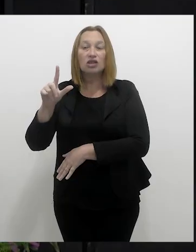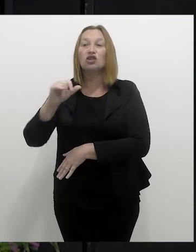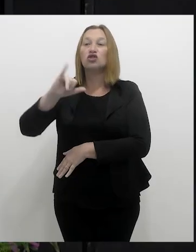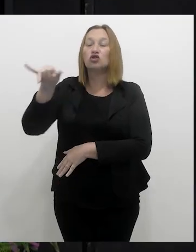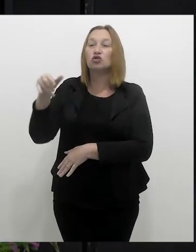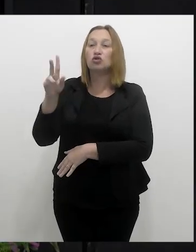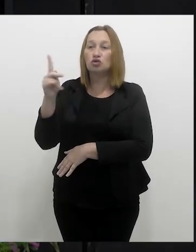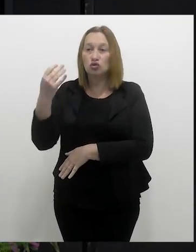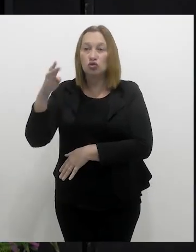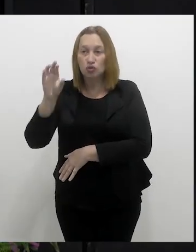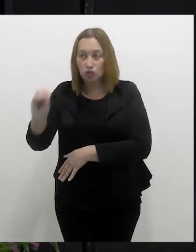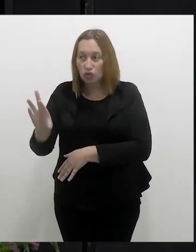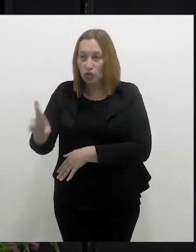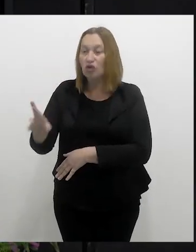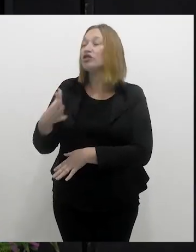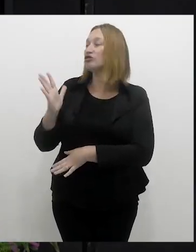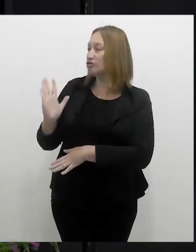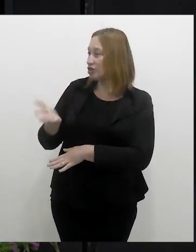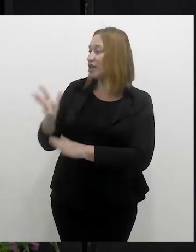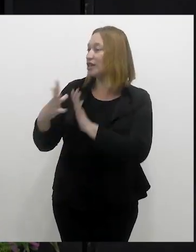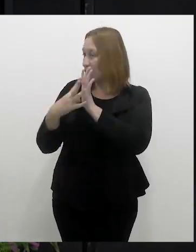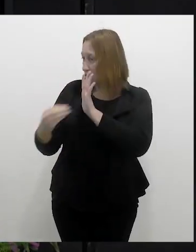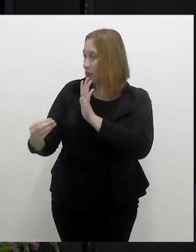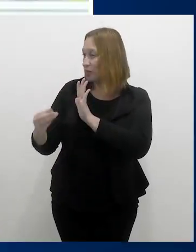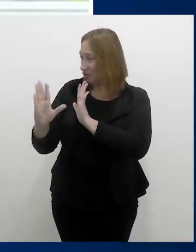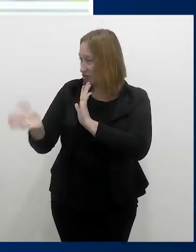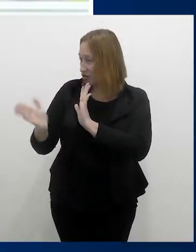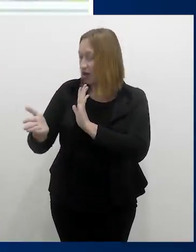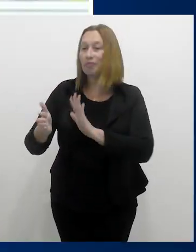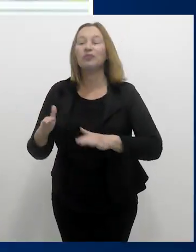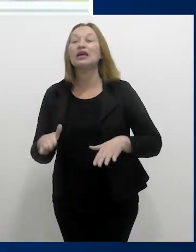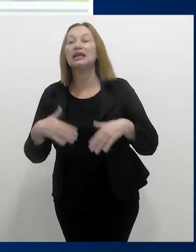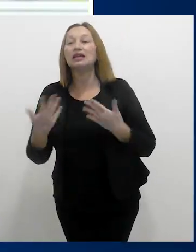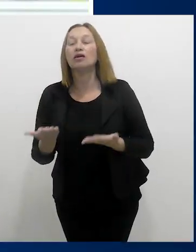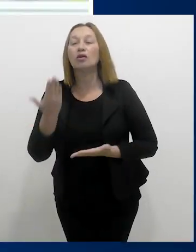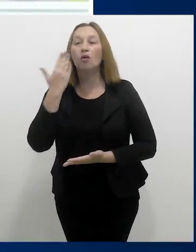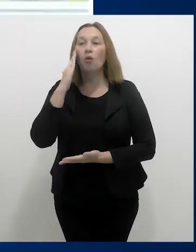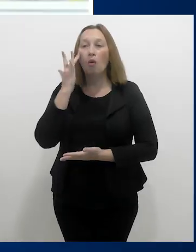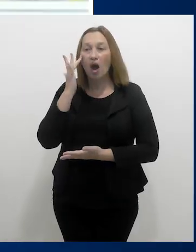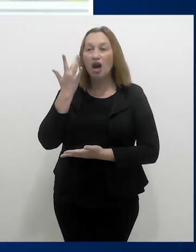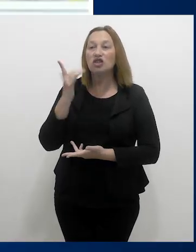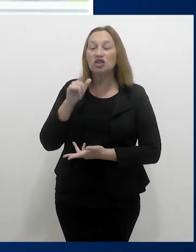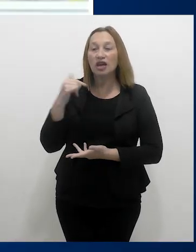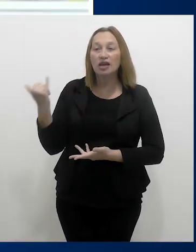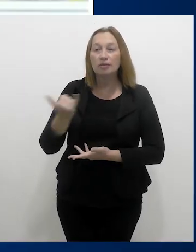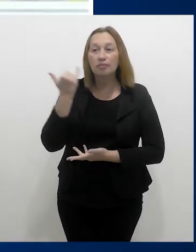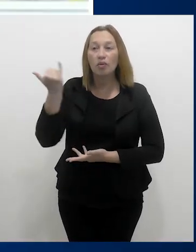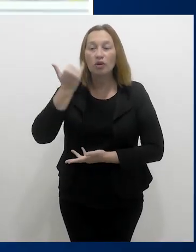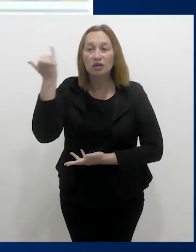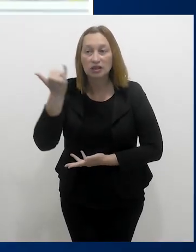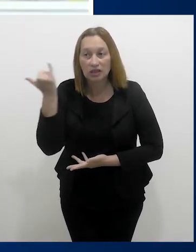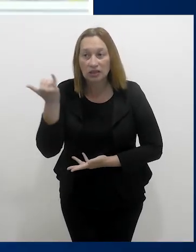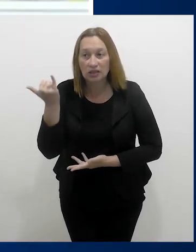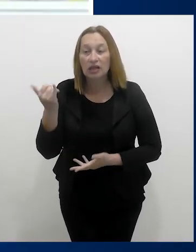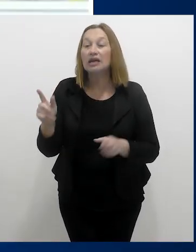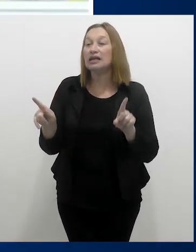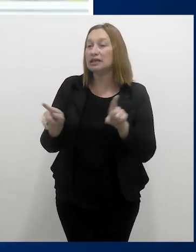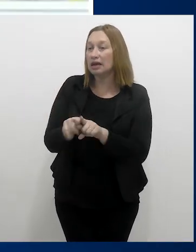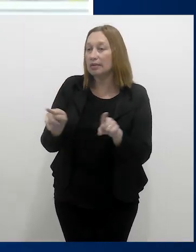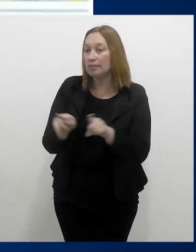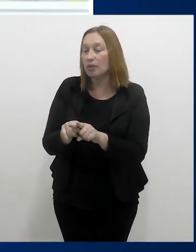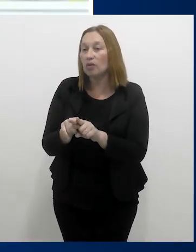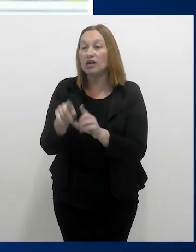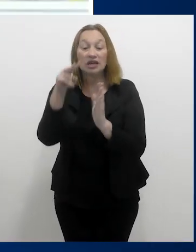isso. Já tem filhote. Então, eu acho que isso é uma coisa muito importante. E